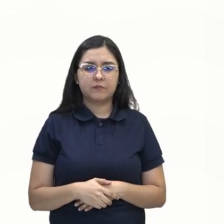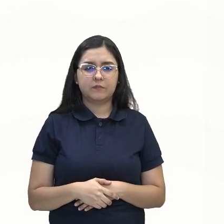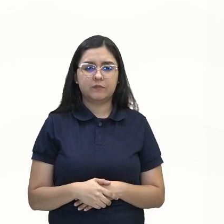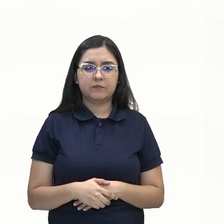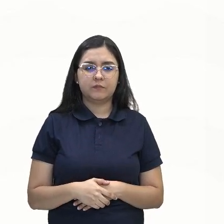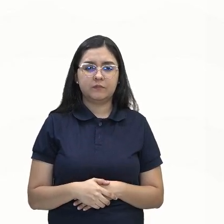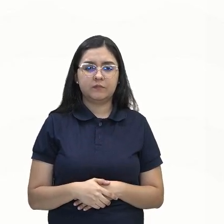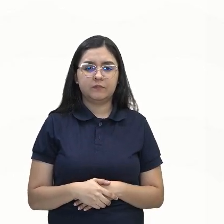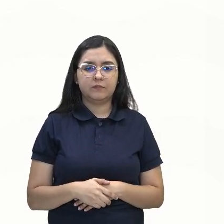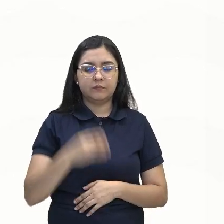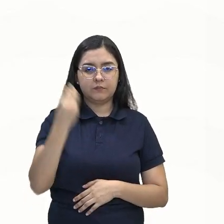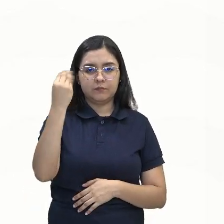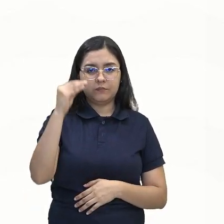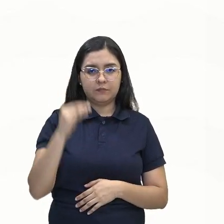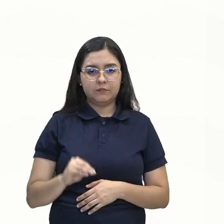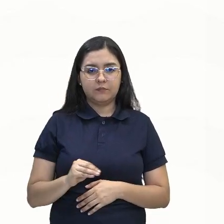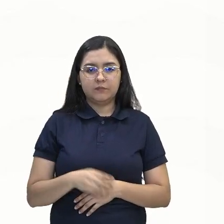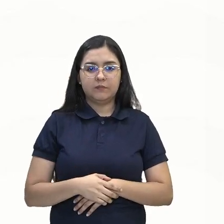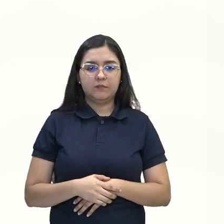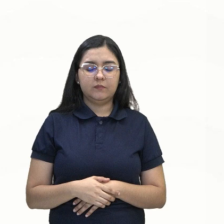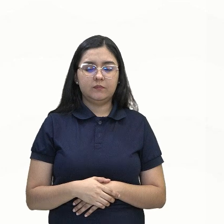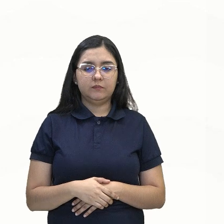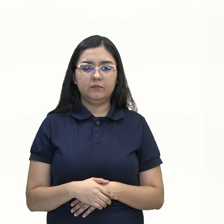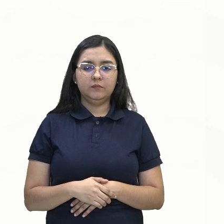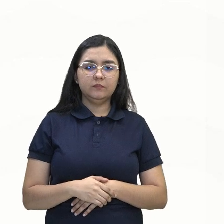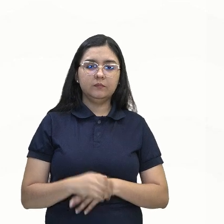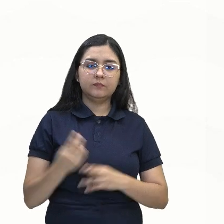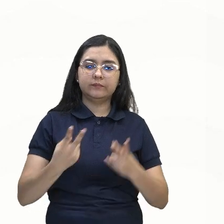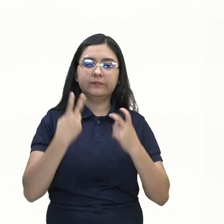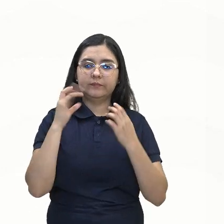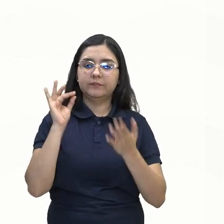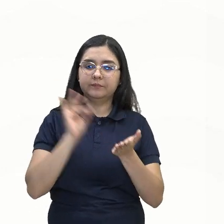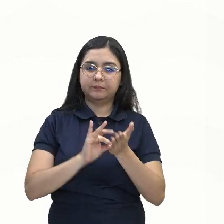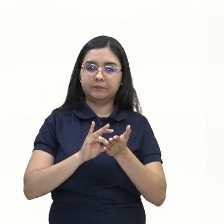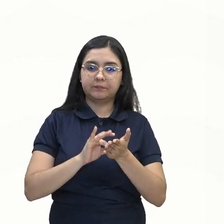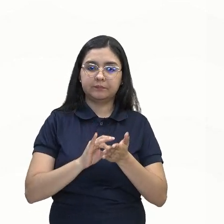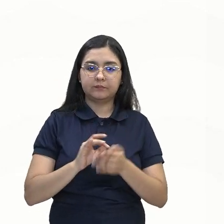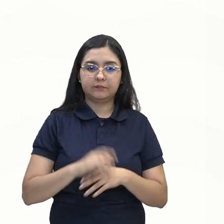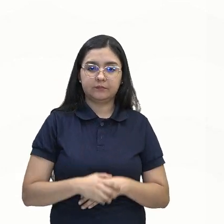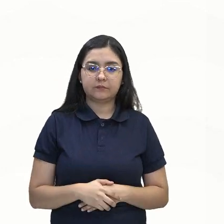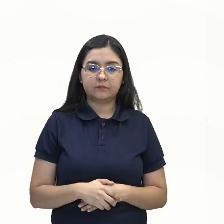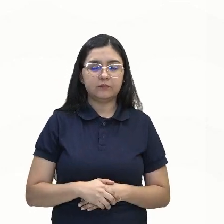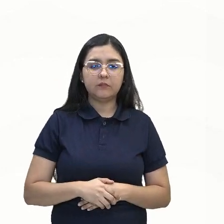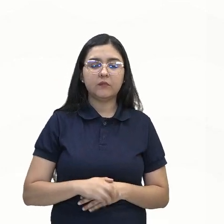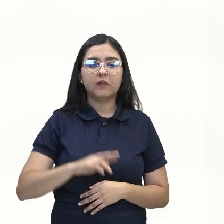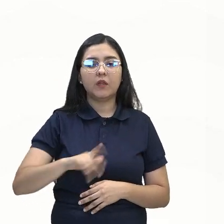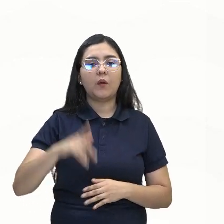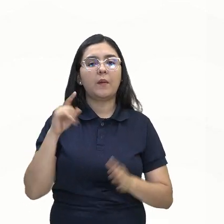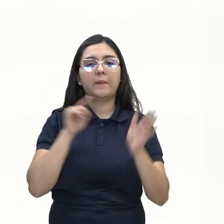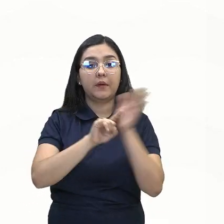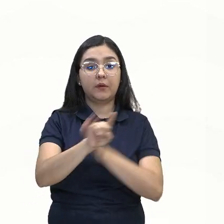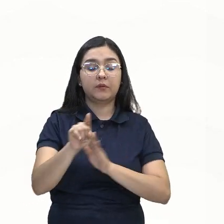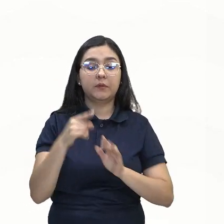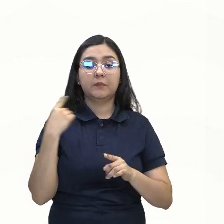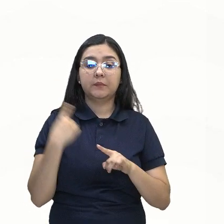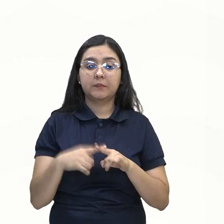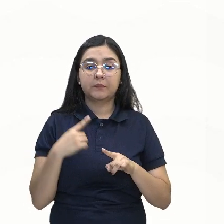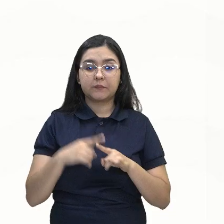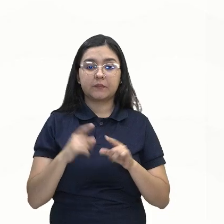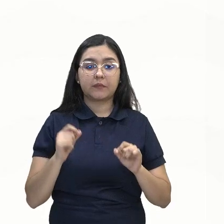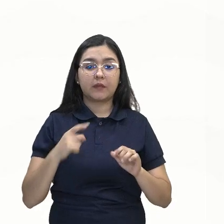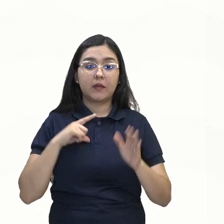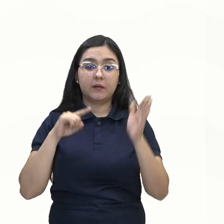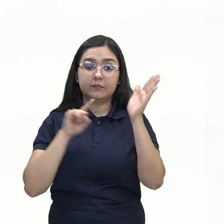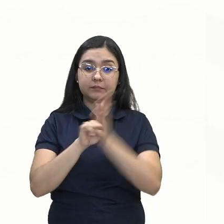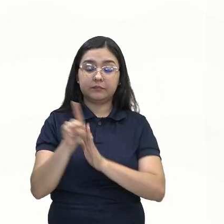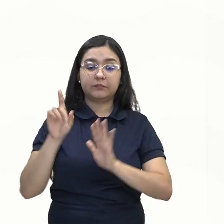No blog. Então repare que aqui eu estou afirmando mesmo, né? Não parece que estou fazendo uma pergunta. Por quê? A pergunta vem aqui no